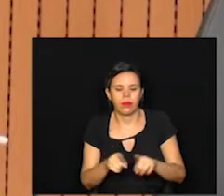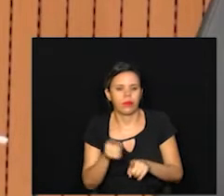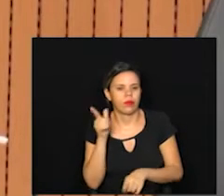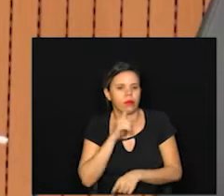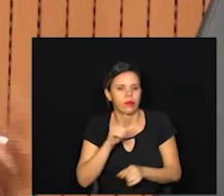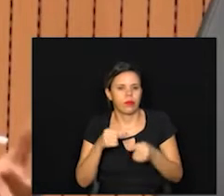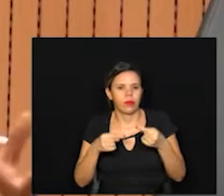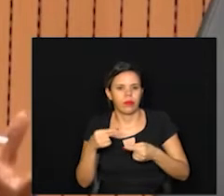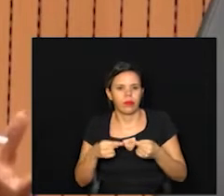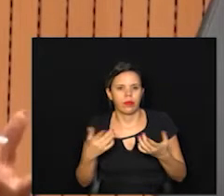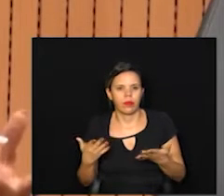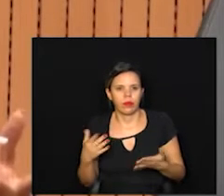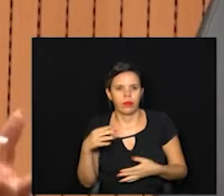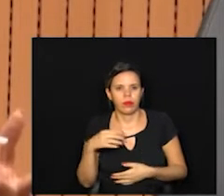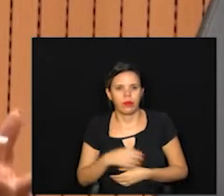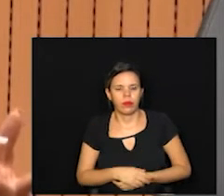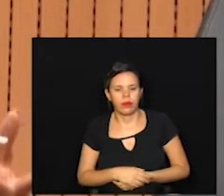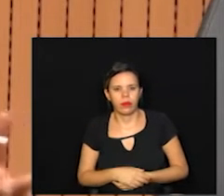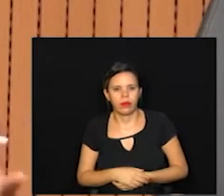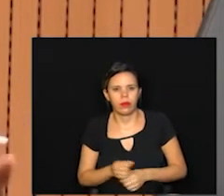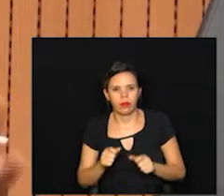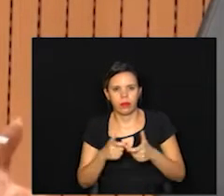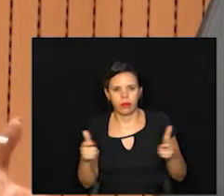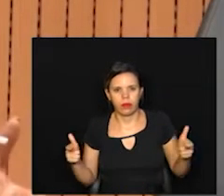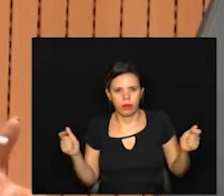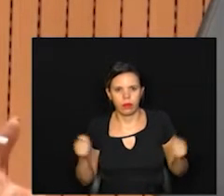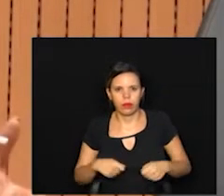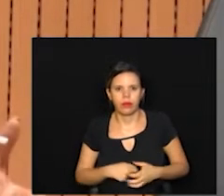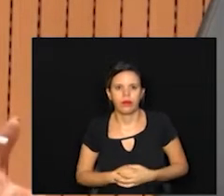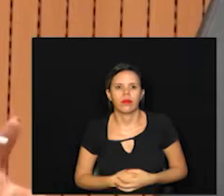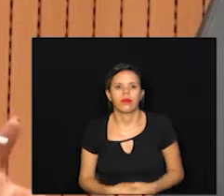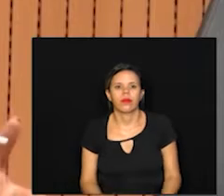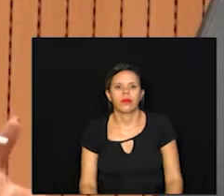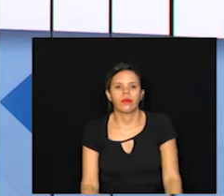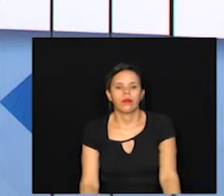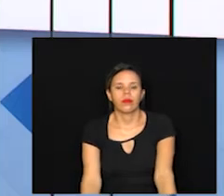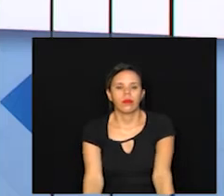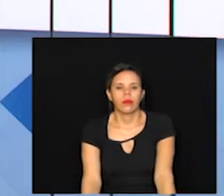fazer essa discussão o mais ampla possível.